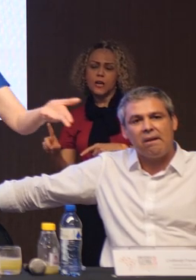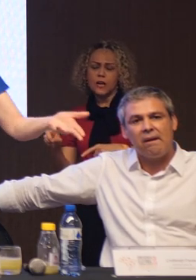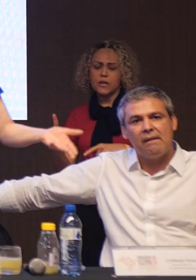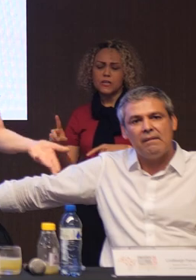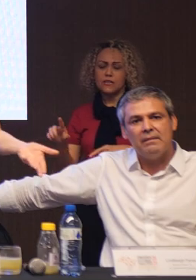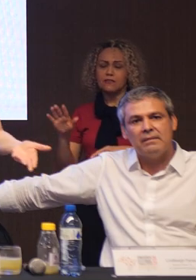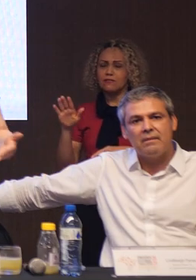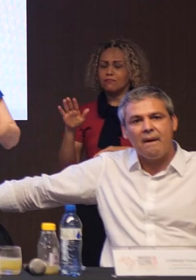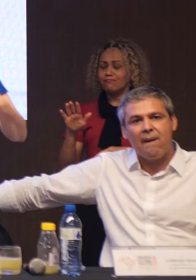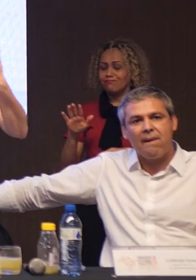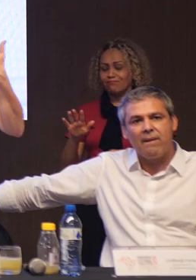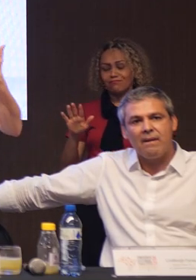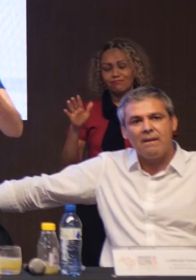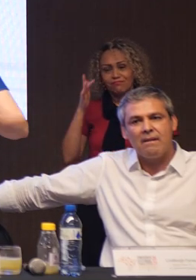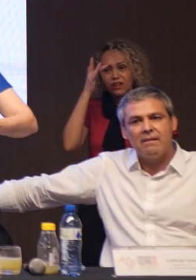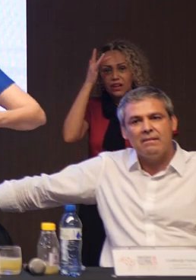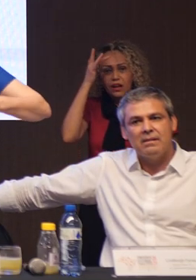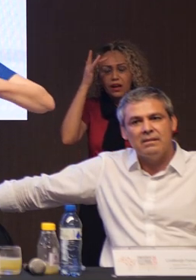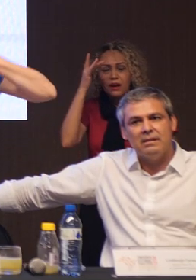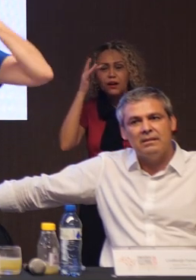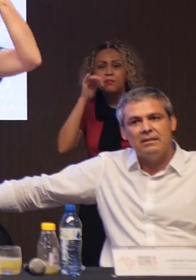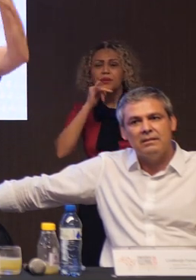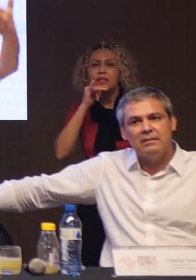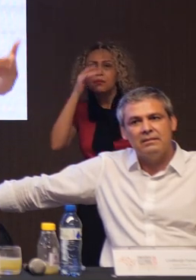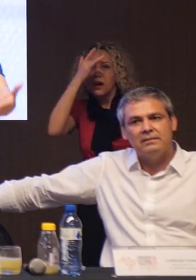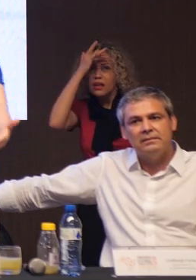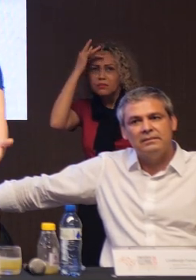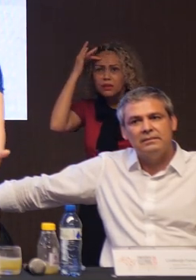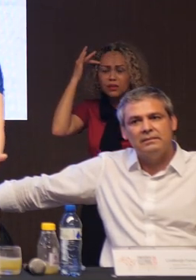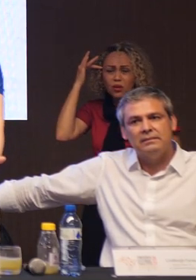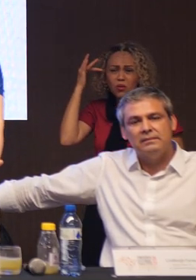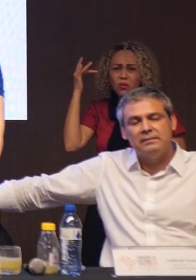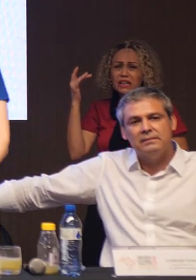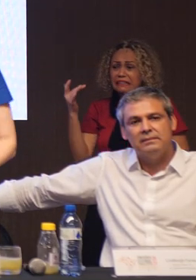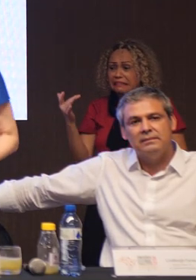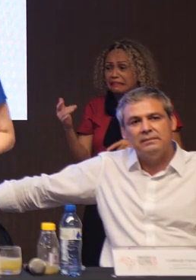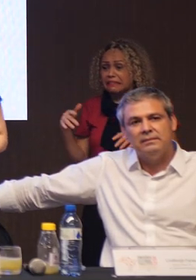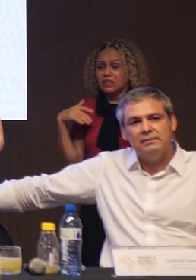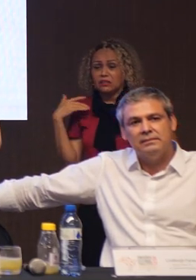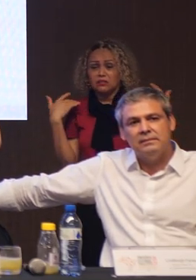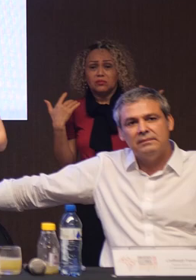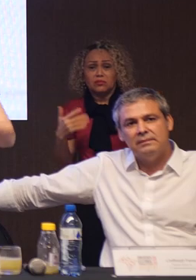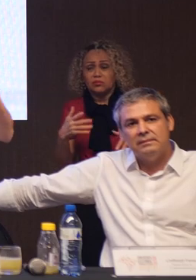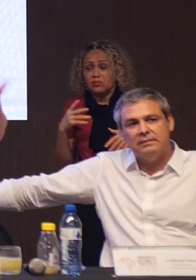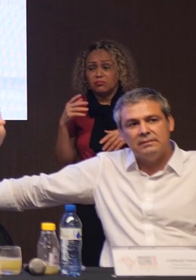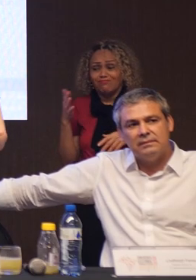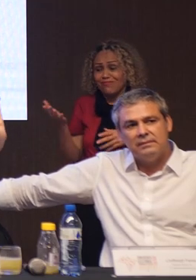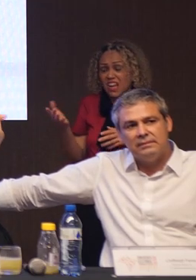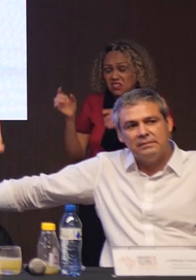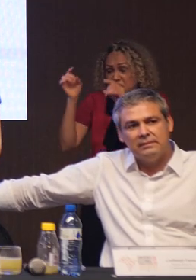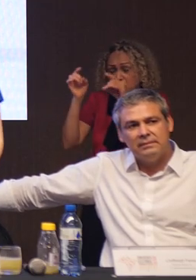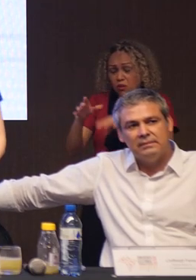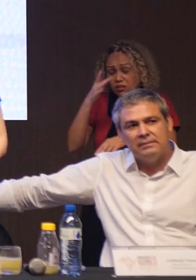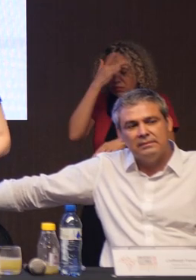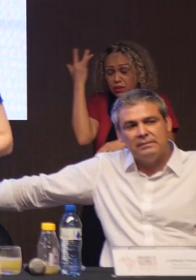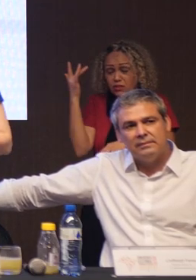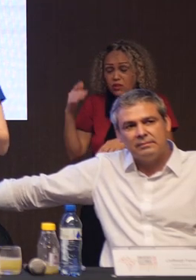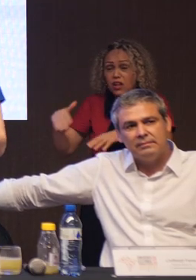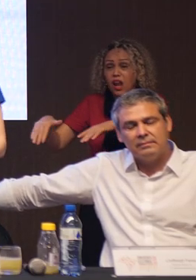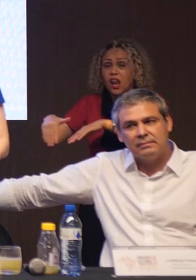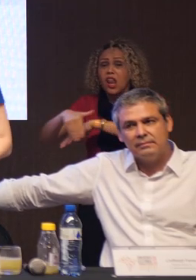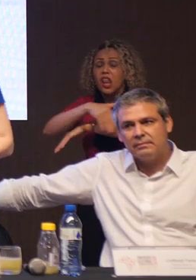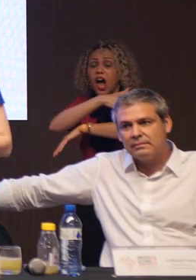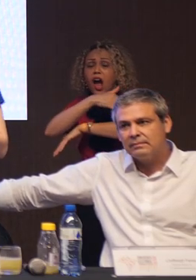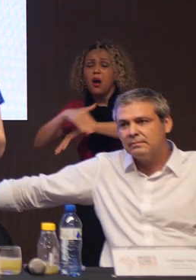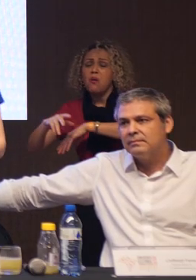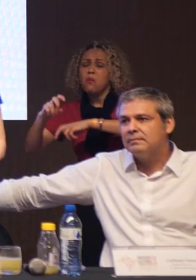amontoam nas calçadas e um povo que tropeça praticamente no ser humano sem perceber mais o humano que ali se encontra,